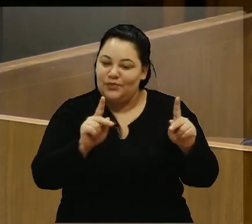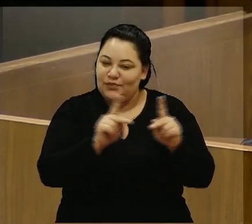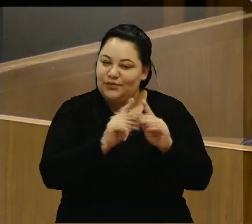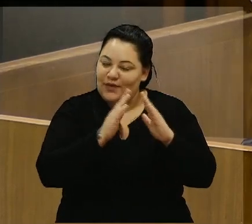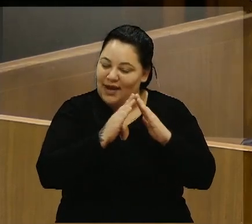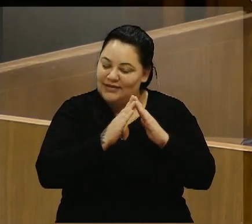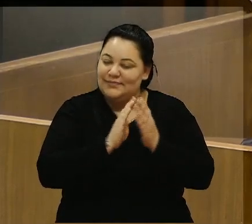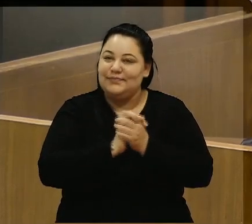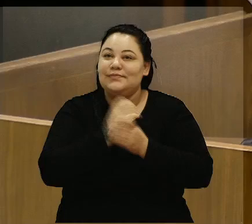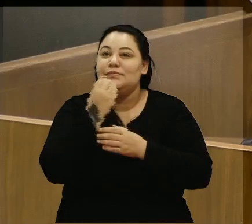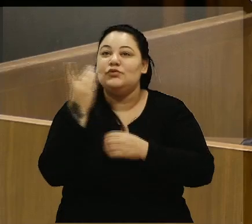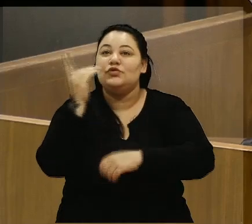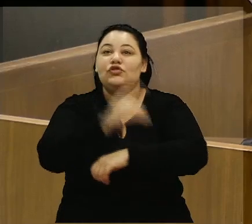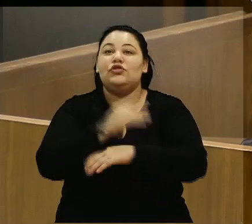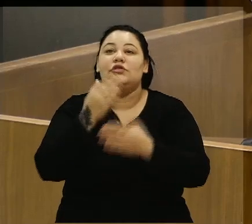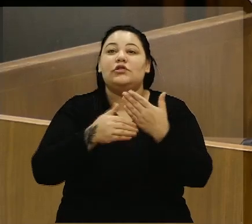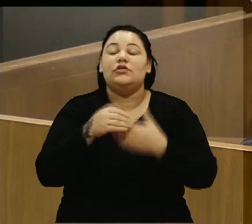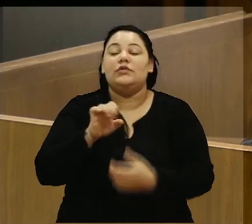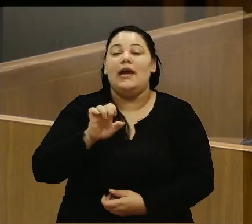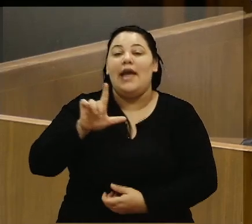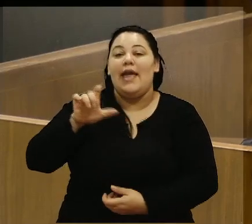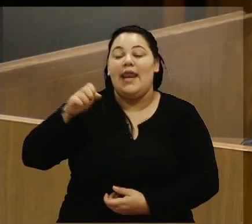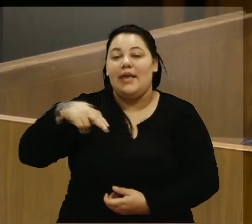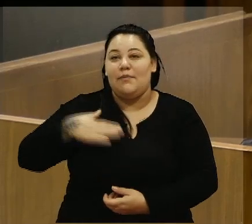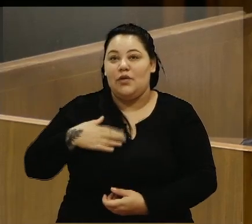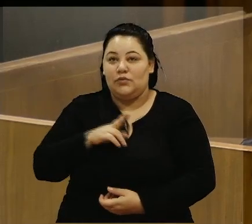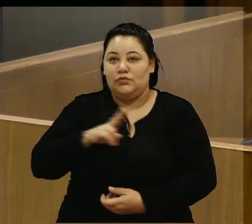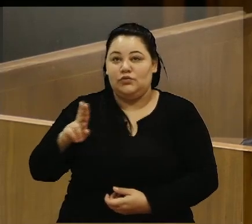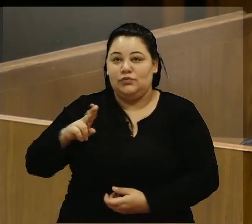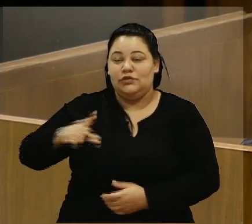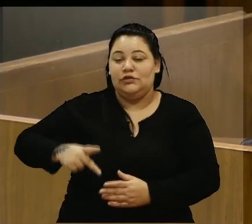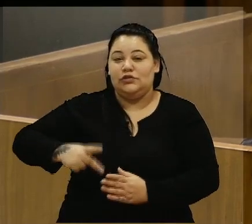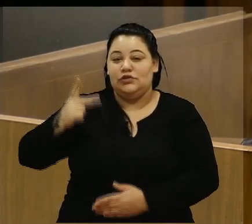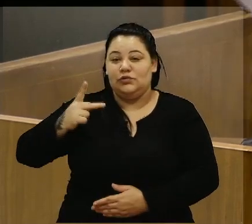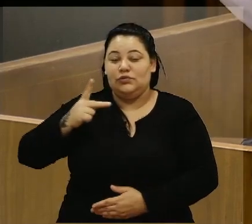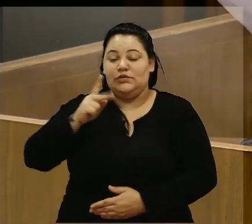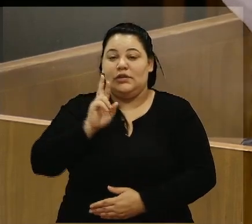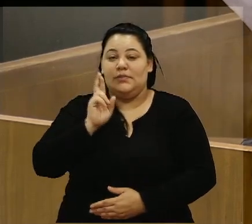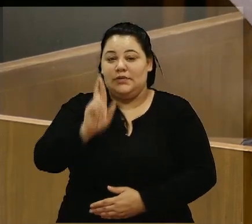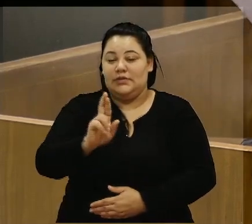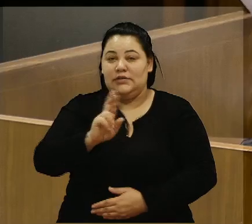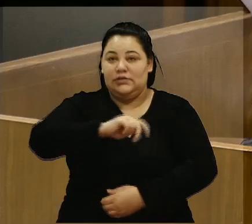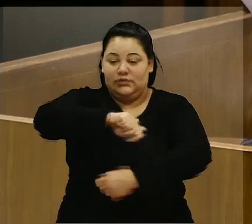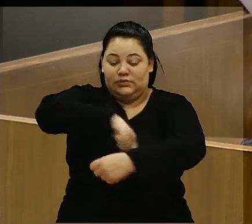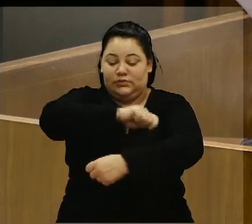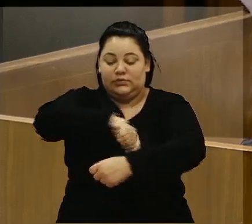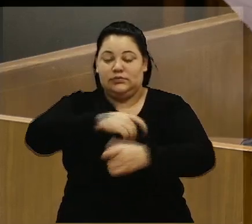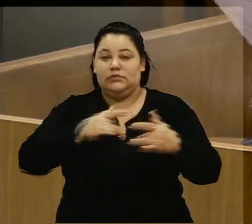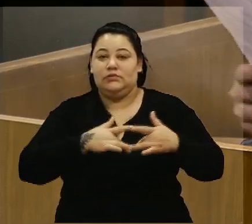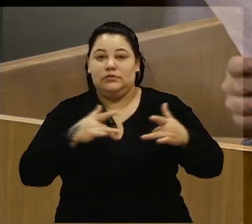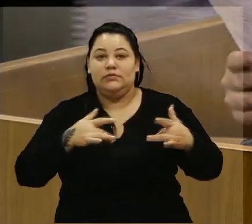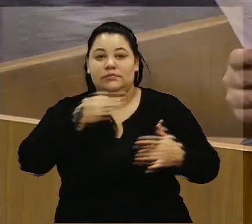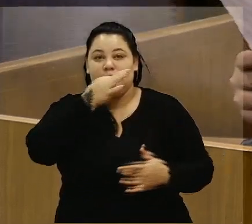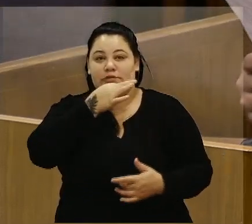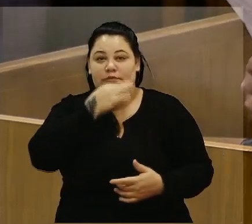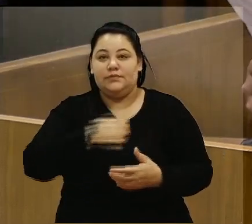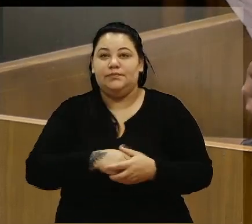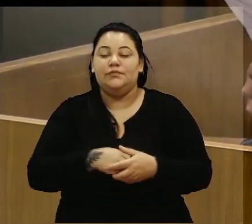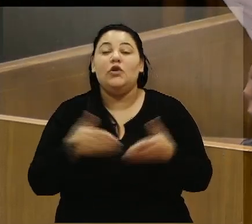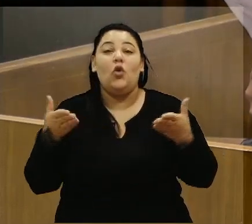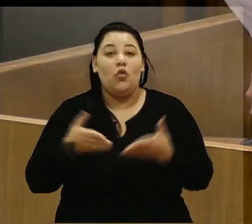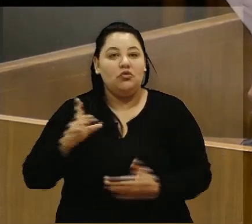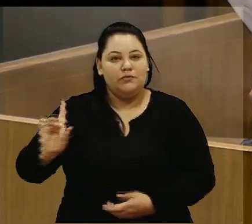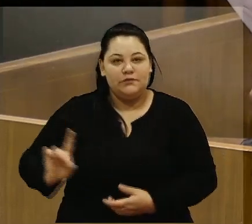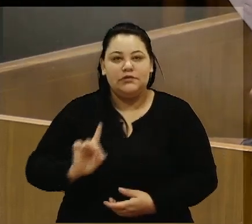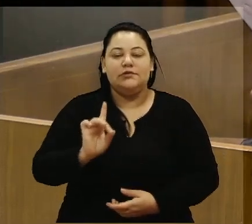a todas. Meu nome é Ellen Magalhães, vice-representante do Fórum das Cozinhas Solidárias de Caxias do Sul. Hoje eu venho em nome